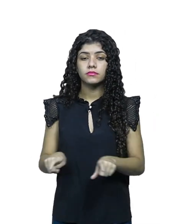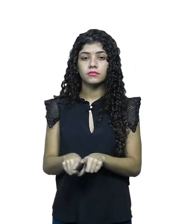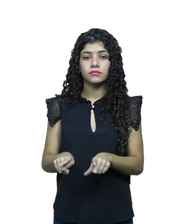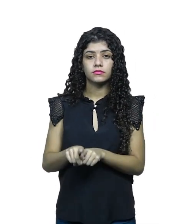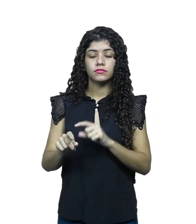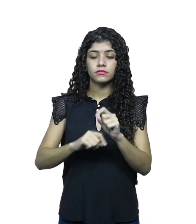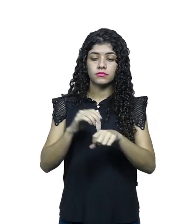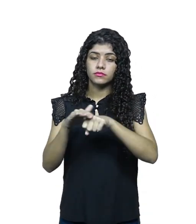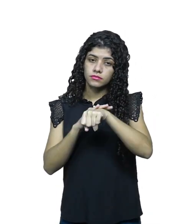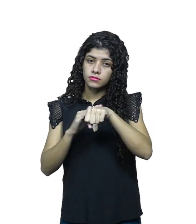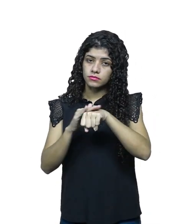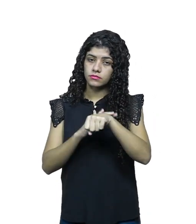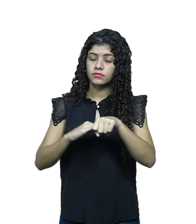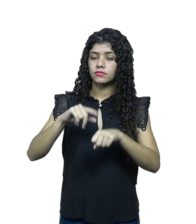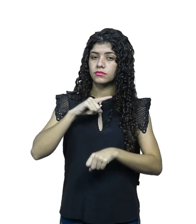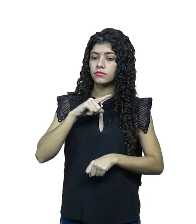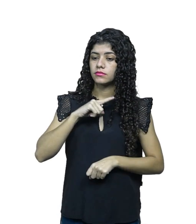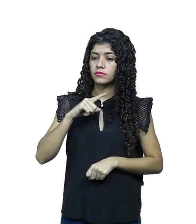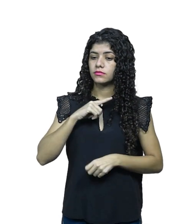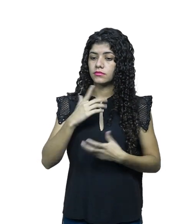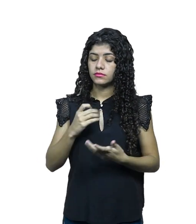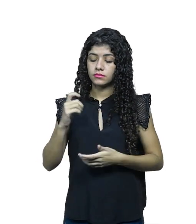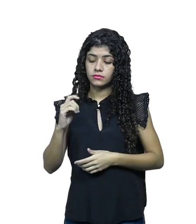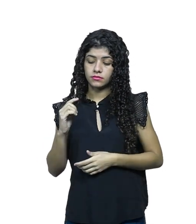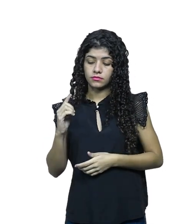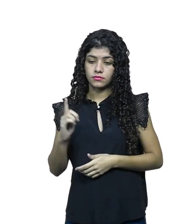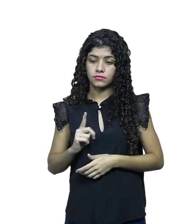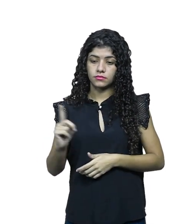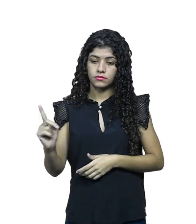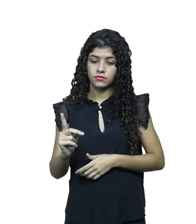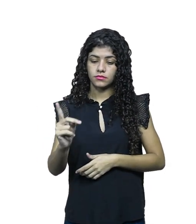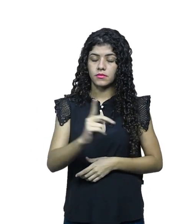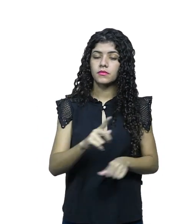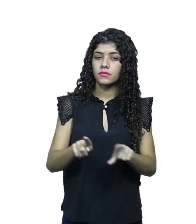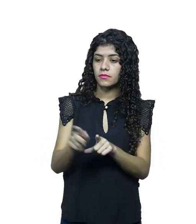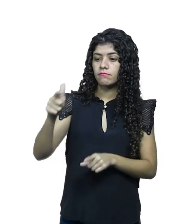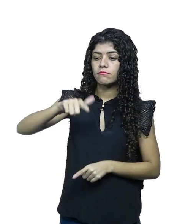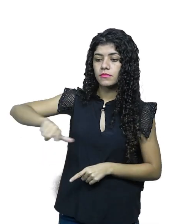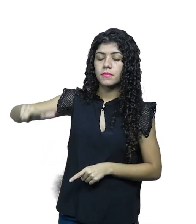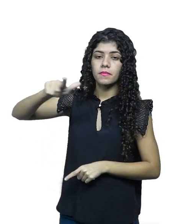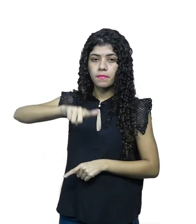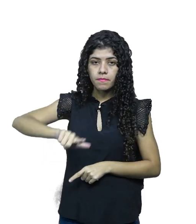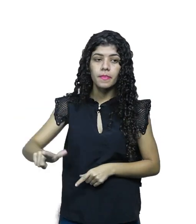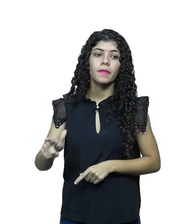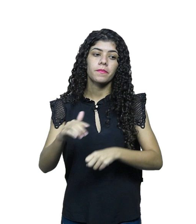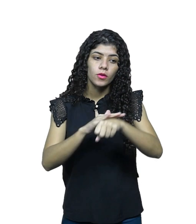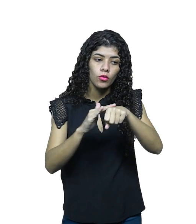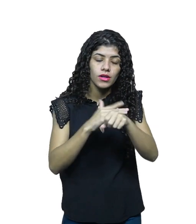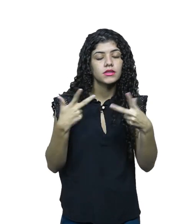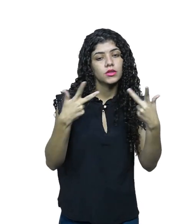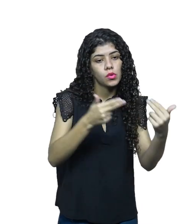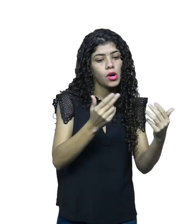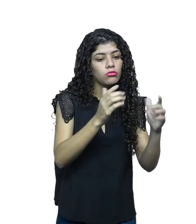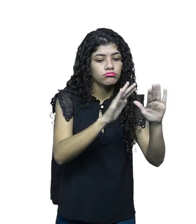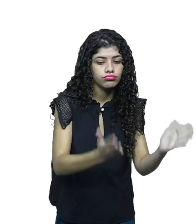tentativa de convencimento, de amistosidade ali. Então, e além disso, no diálogo que o Ratzinger vai levando de